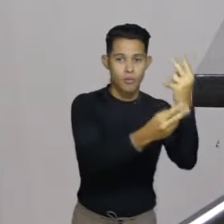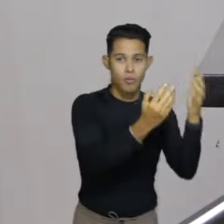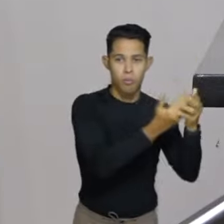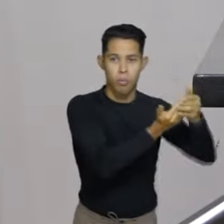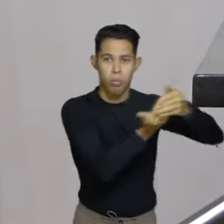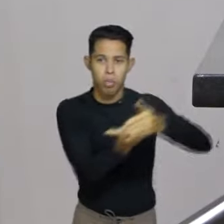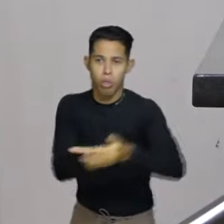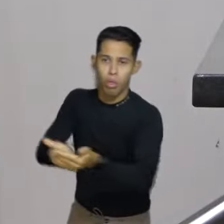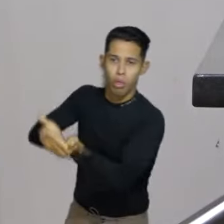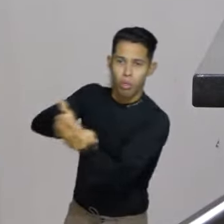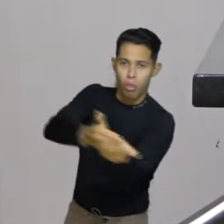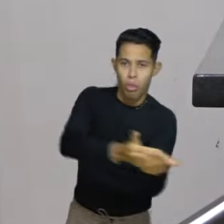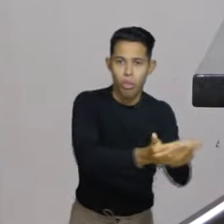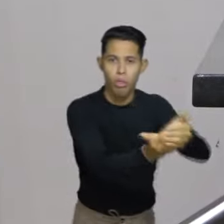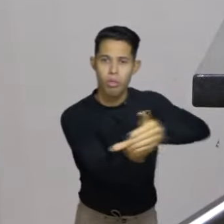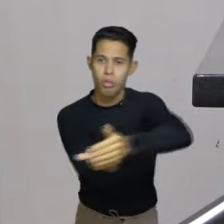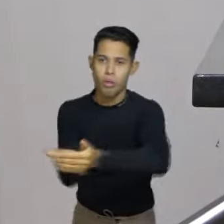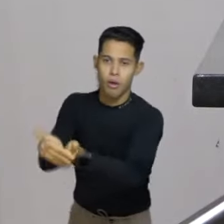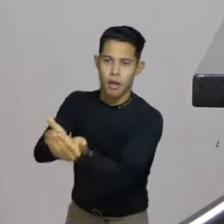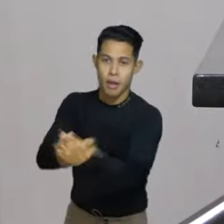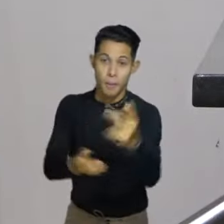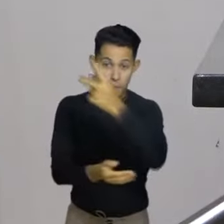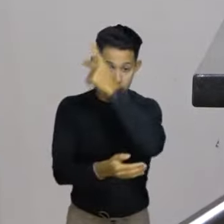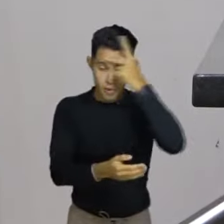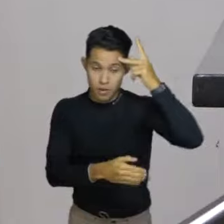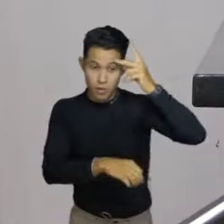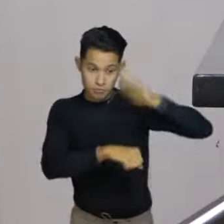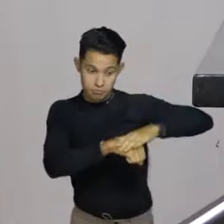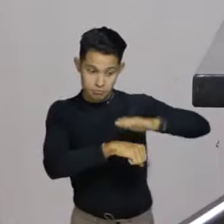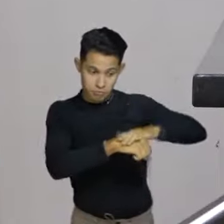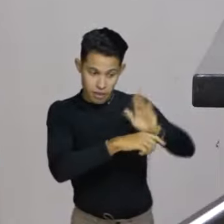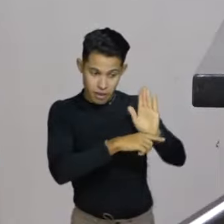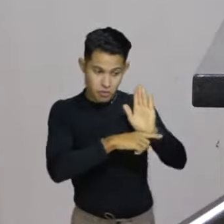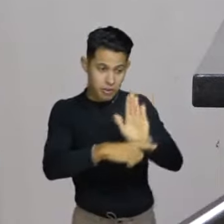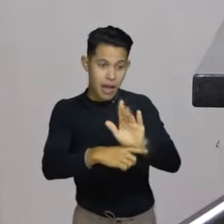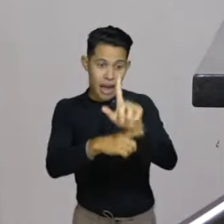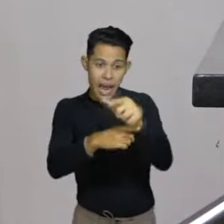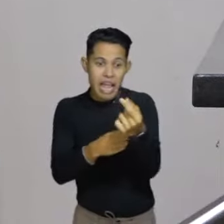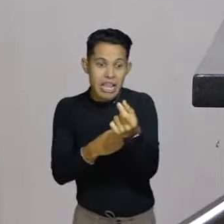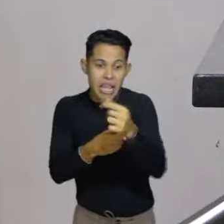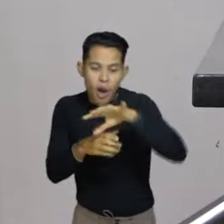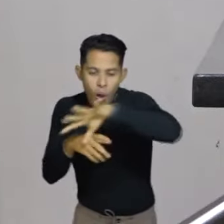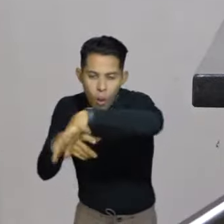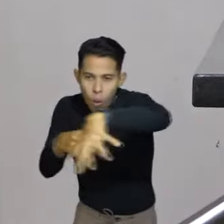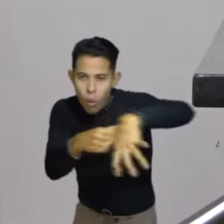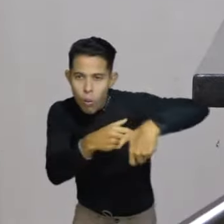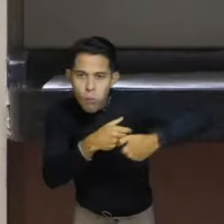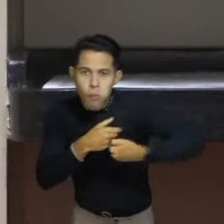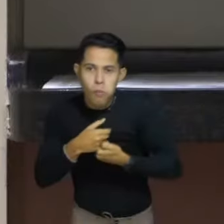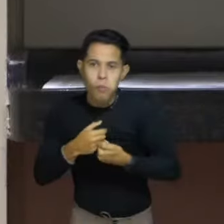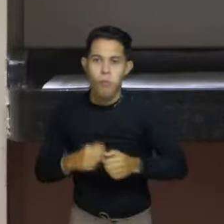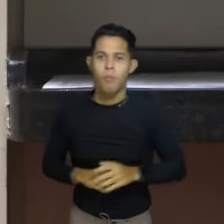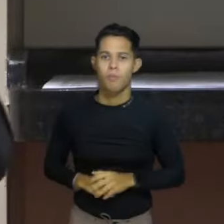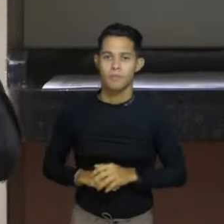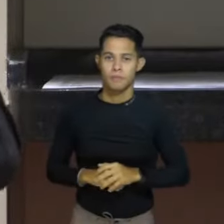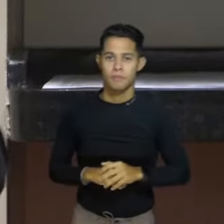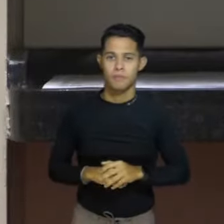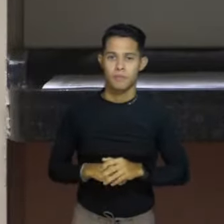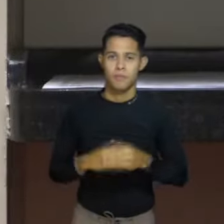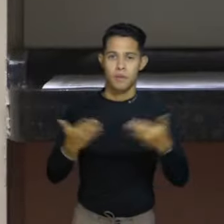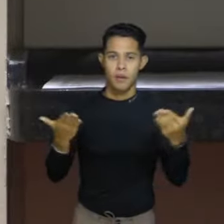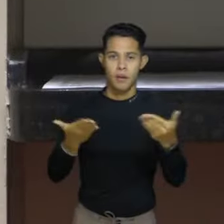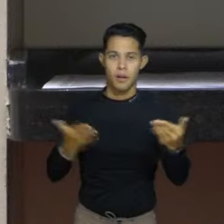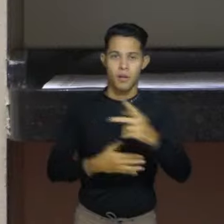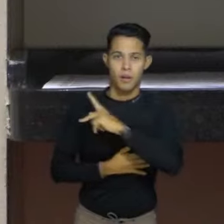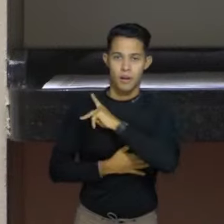roubar matar saquear e acabar com o que nós temos de melhor está presidência registra com